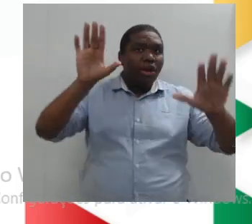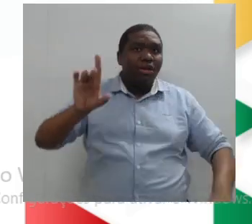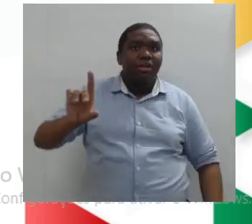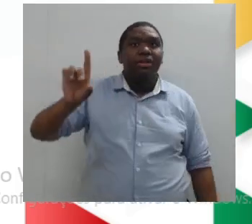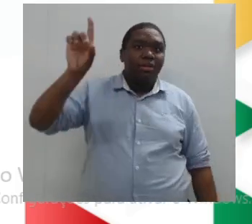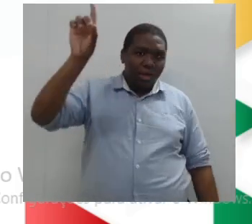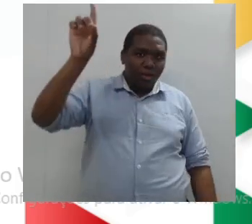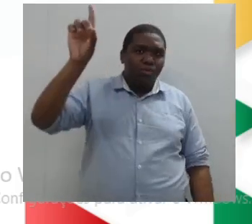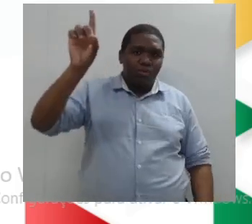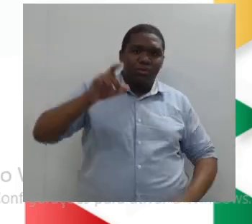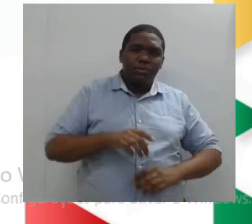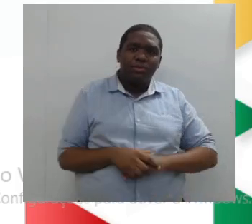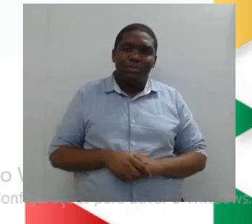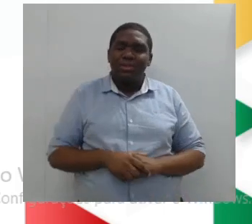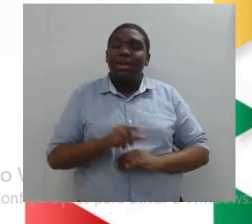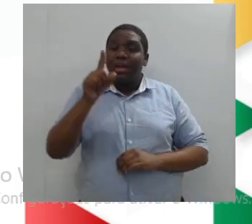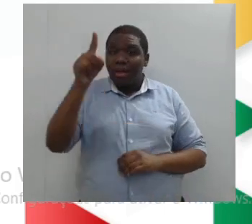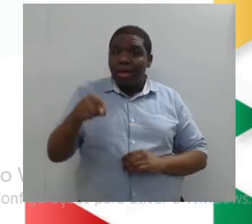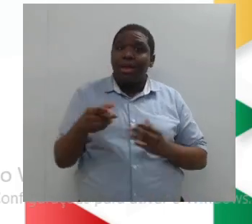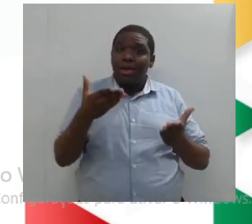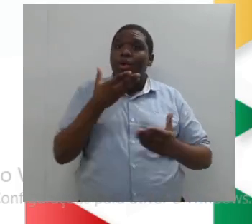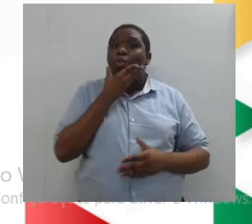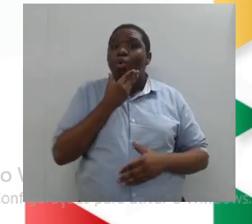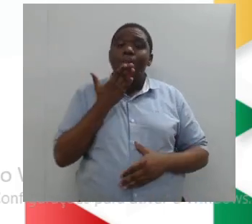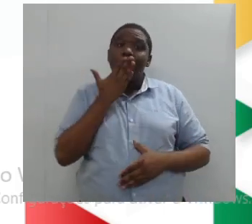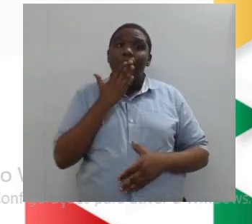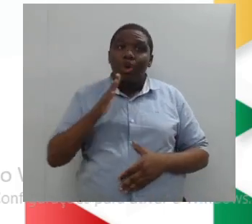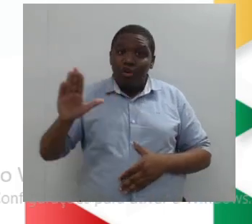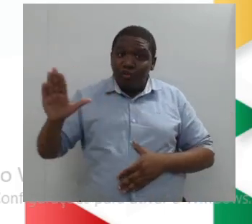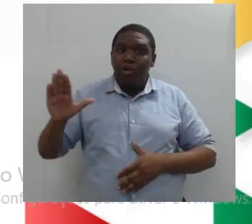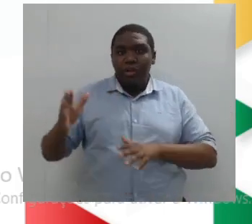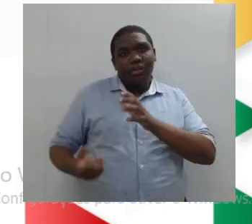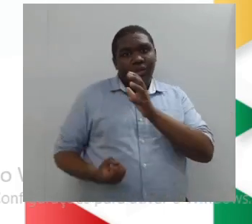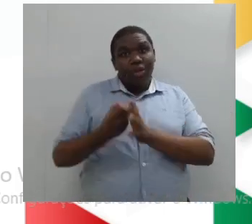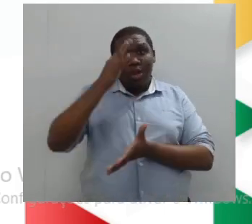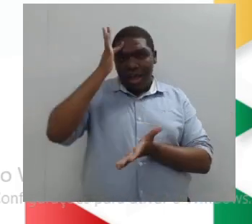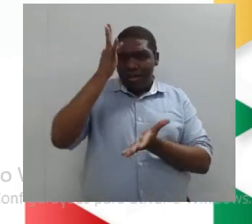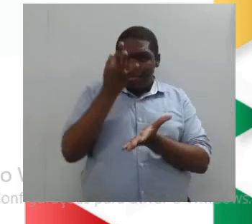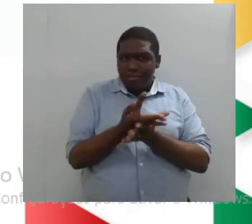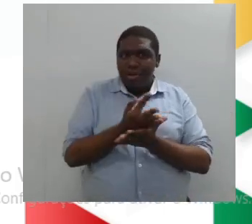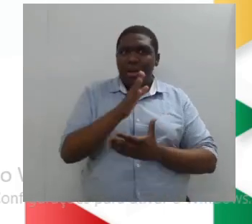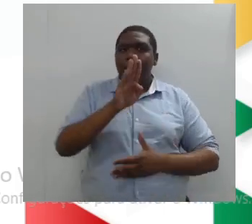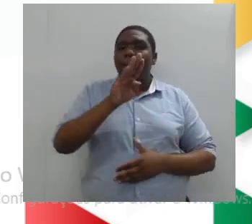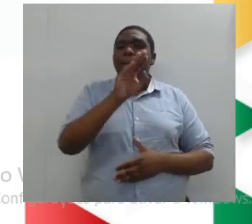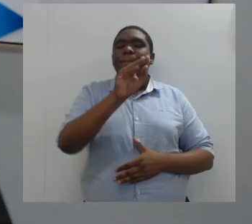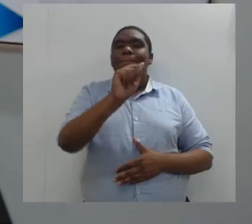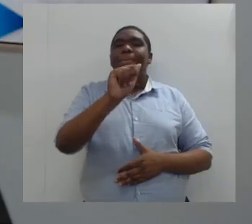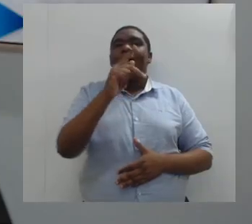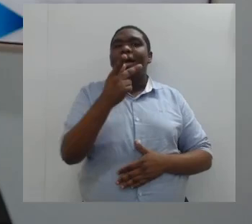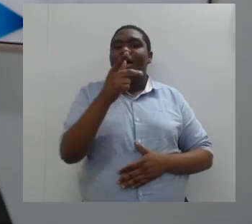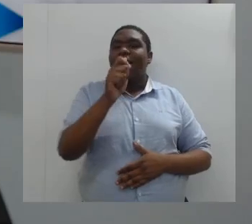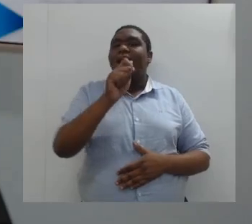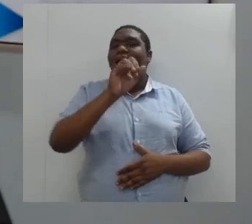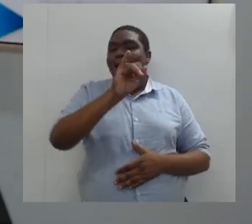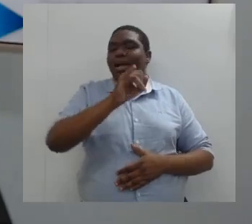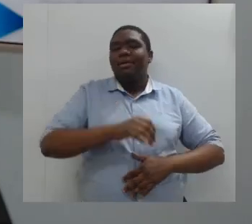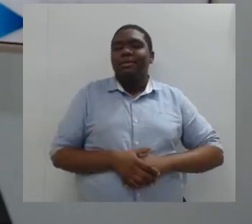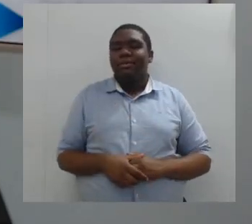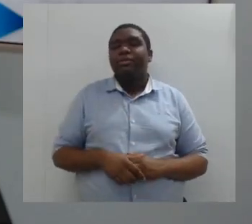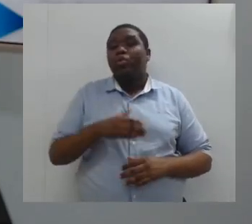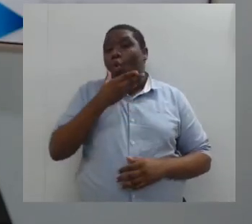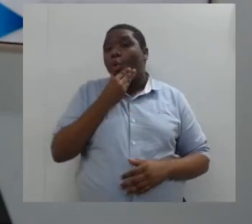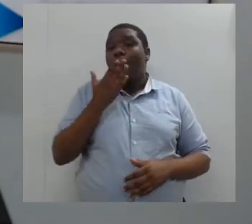em árabe. É o profeta fundador da fé Bahá'í. Olhando para mim agora, prestem bem